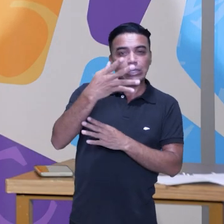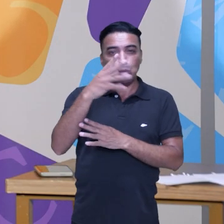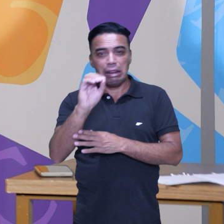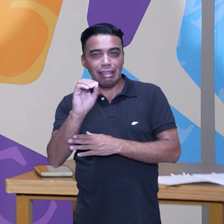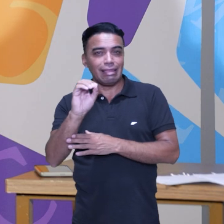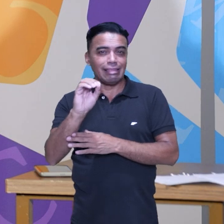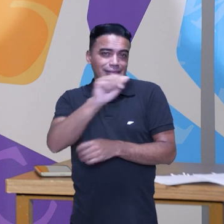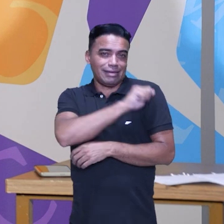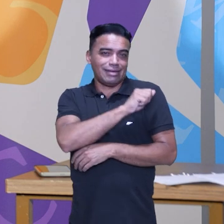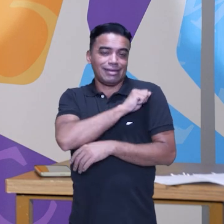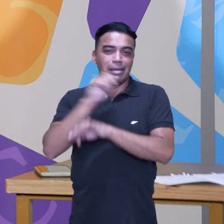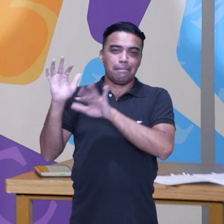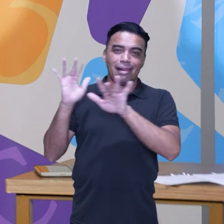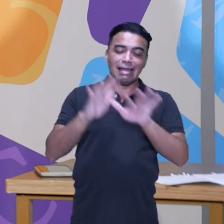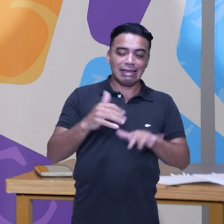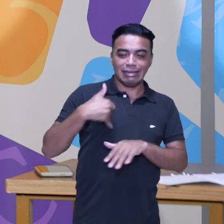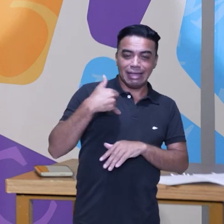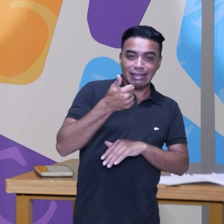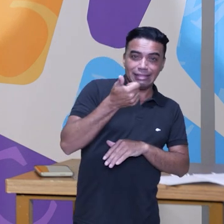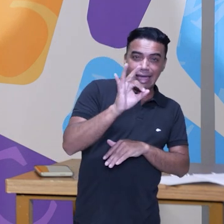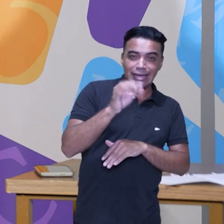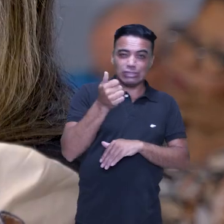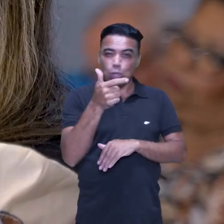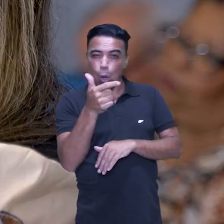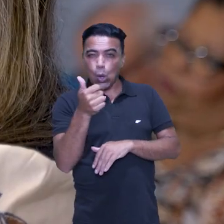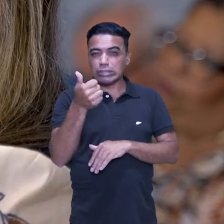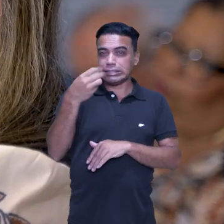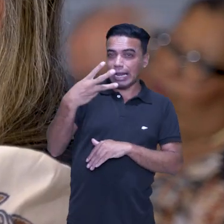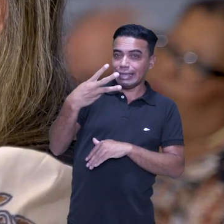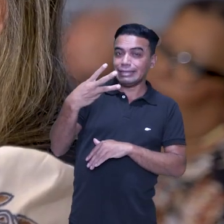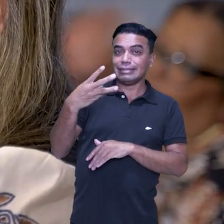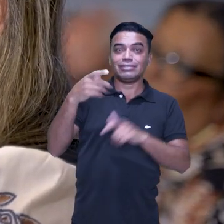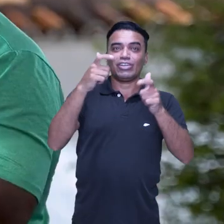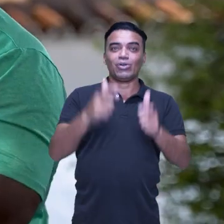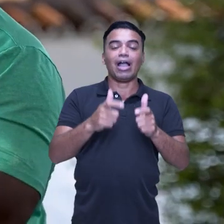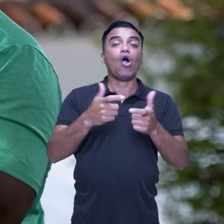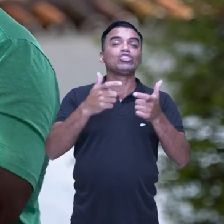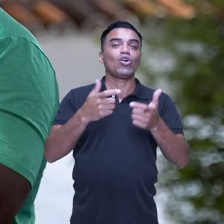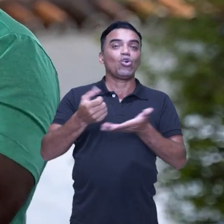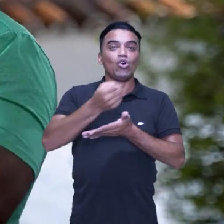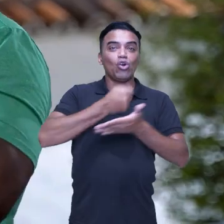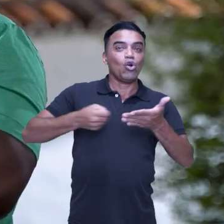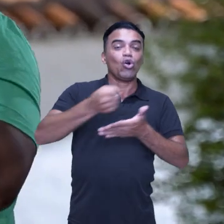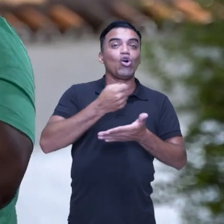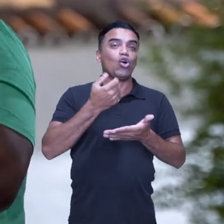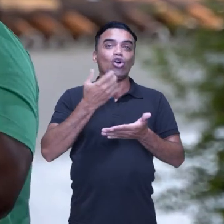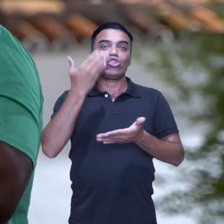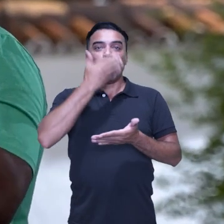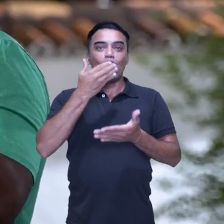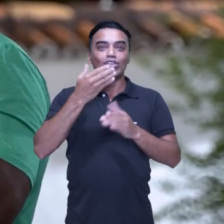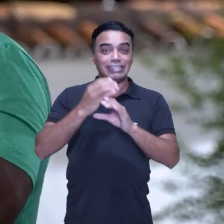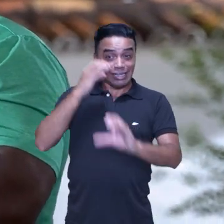crianças, idade de 10 a 12 anos, 13 anos, lá no meu engenho, onde eu fabrico rapadura, né? Eu sou engenheiro, fazedor